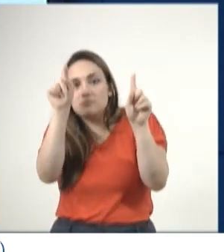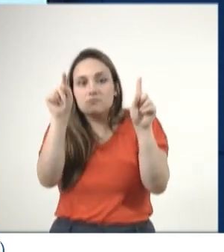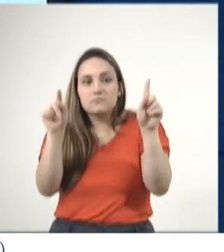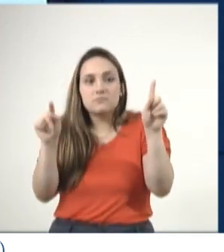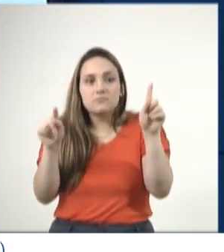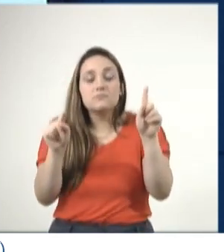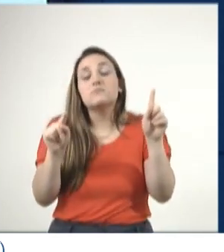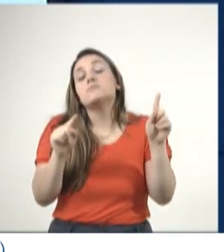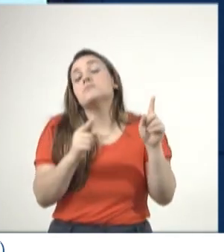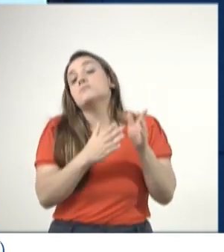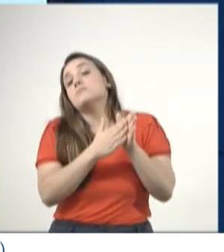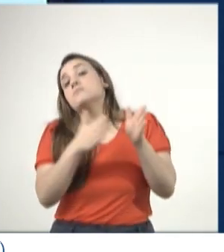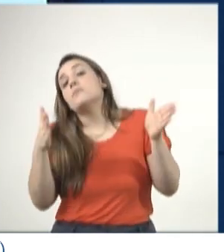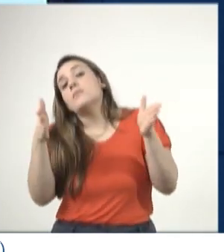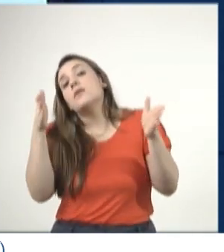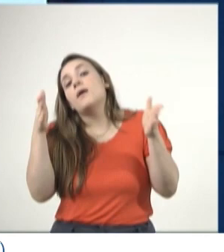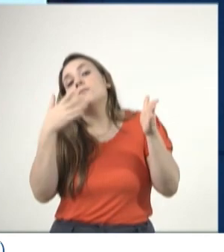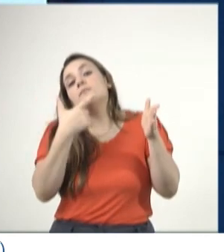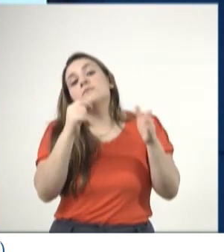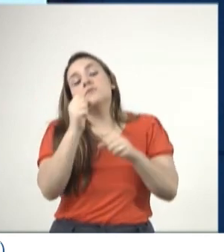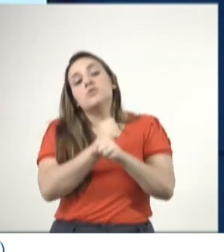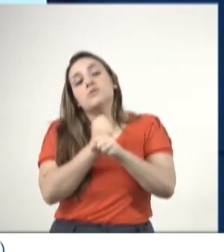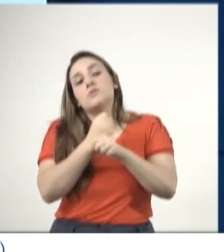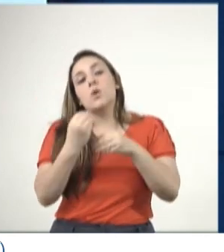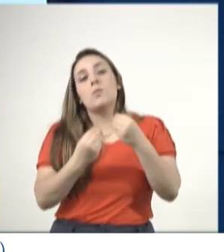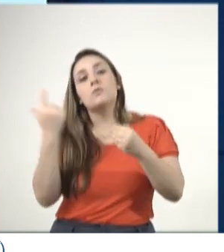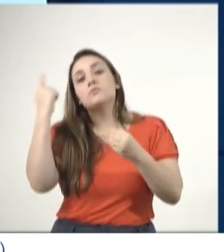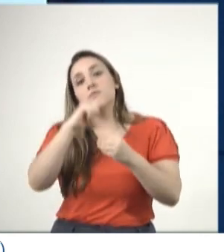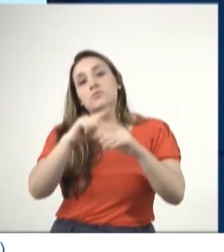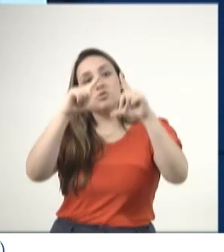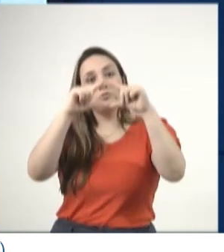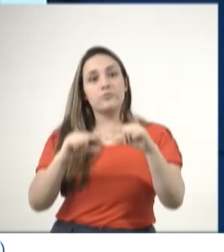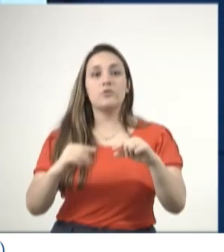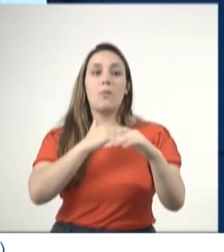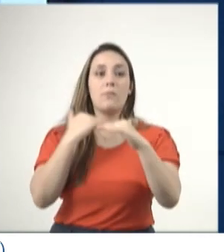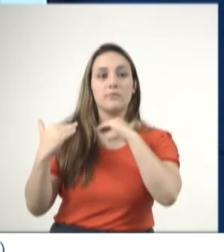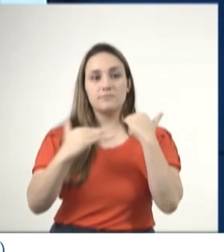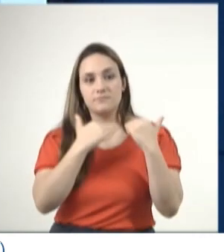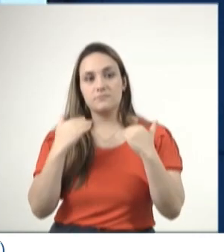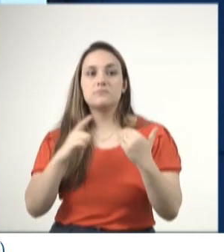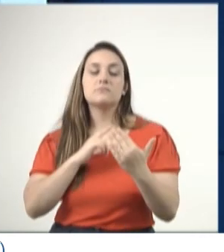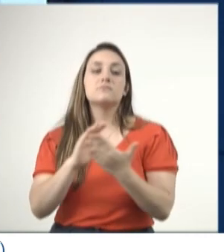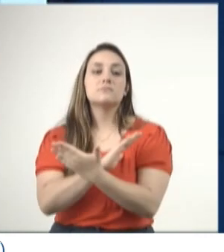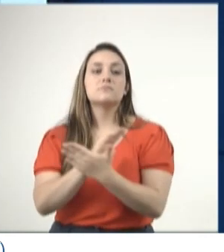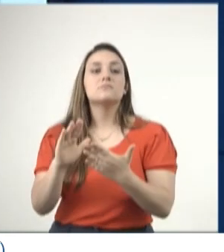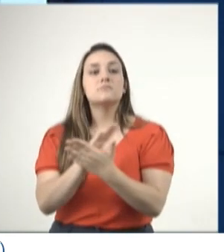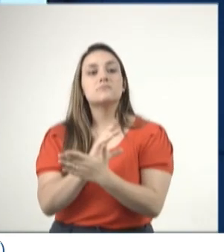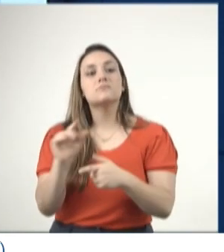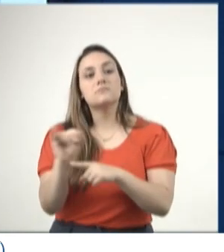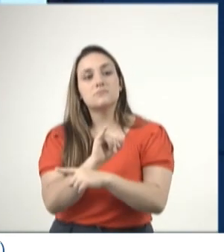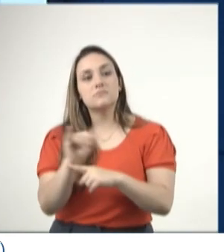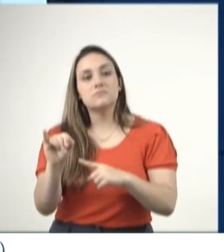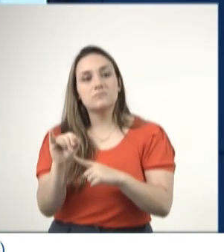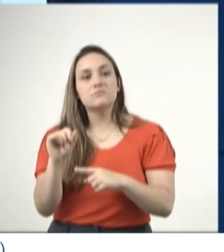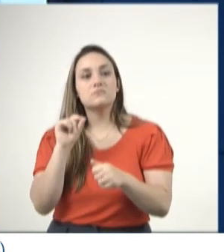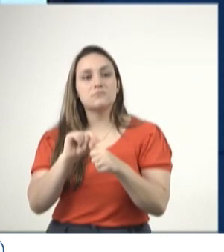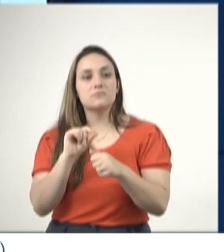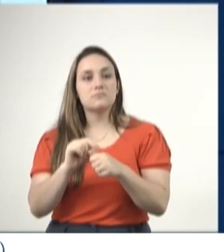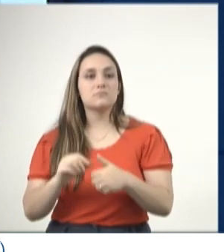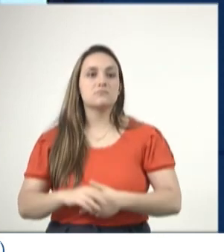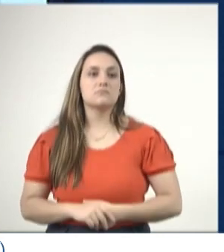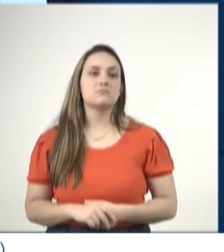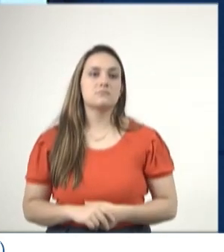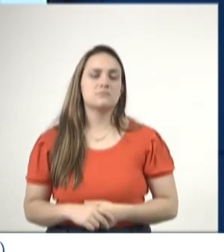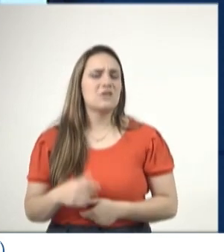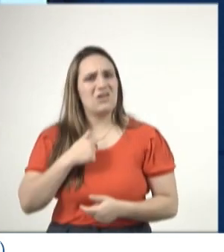de 20 anos, como eles reduziram o índice de mortes, e aqui um pouco das medidas que eles têm, que eles declararam. Eu